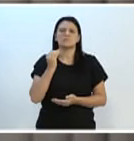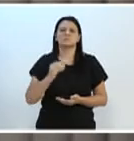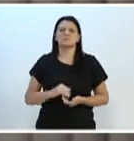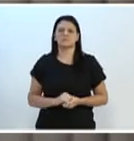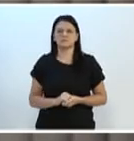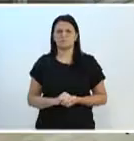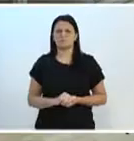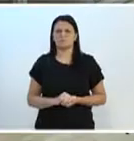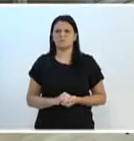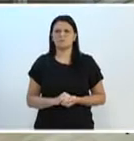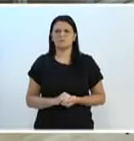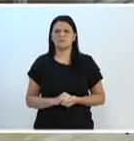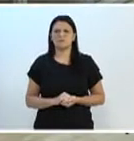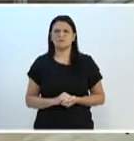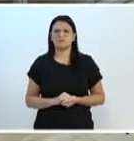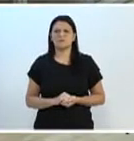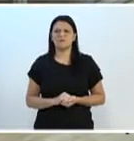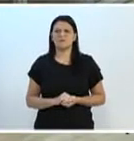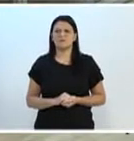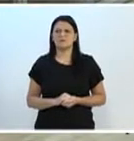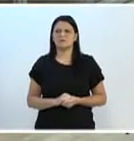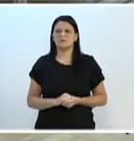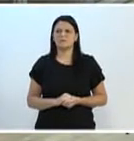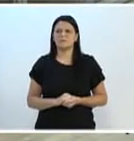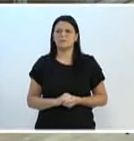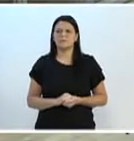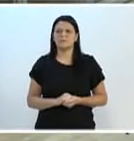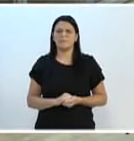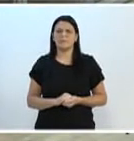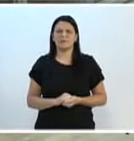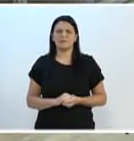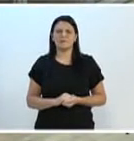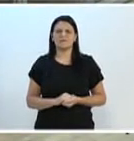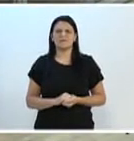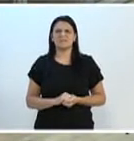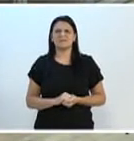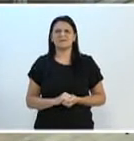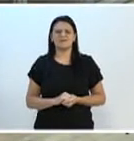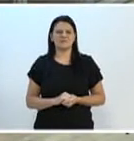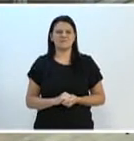Cristiane Loureiro. Perfeito. Vereador Almir Vieira.